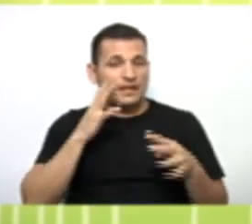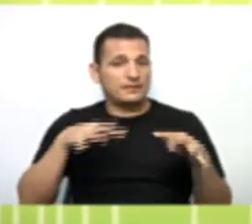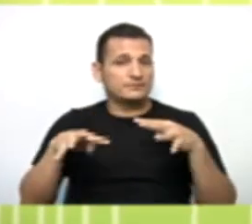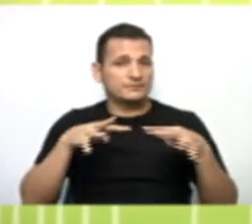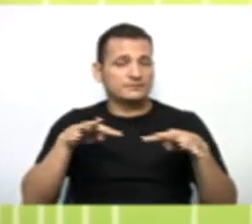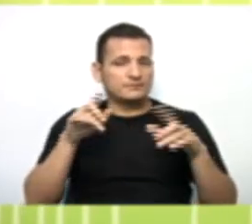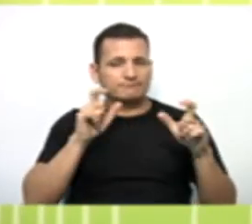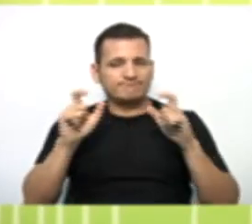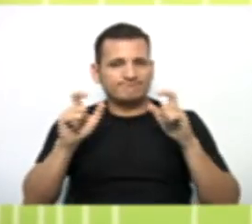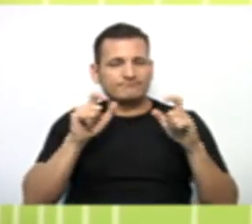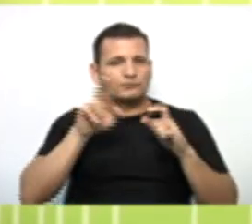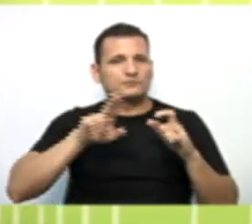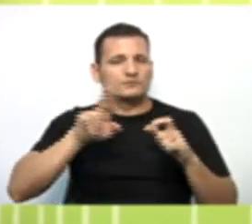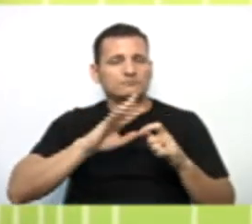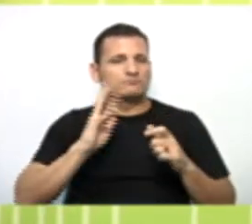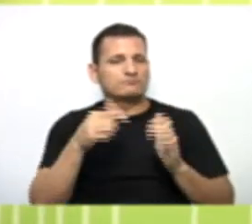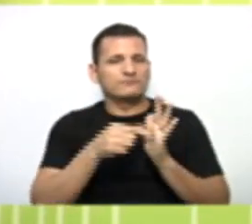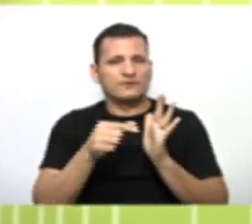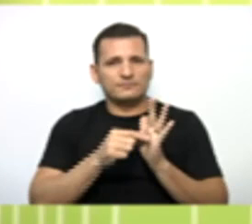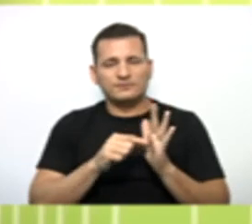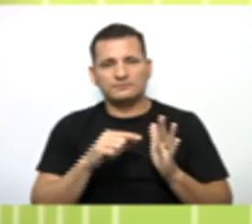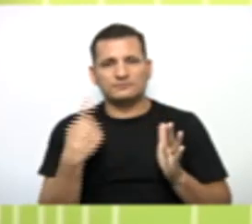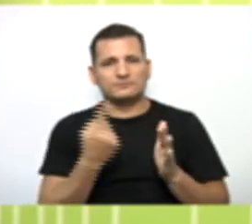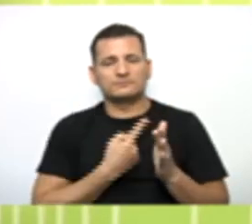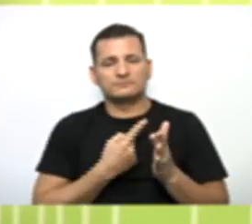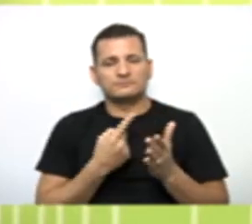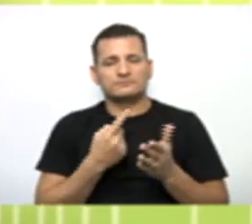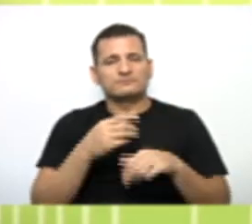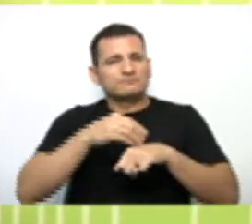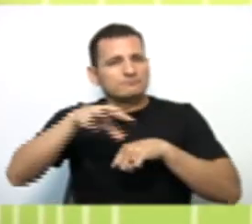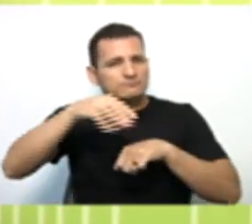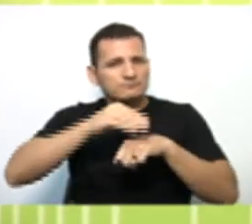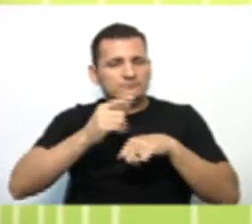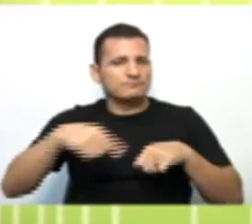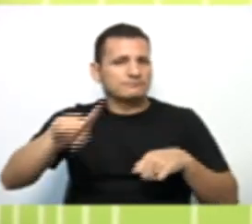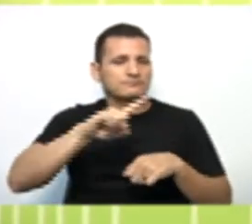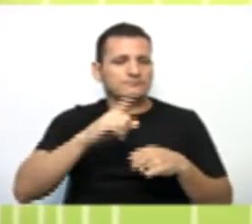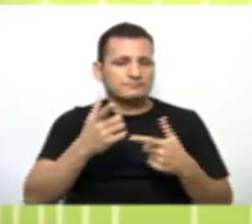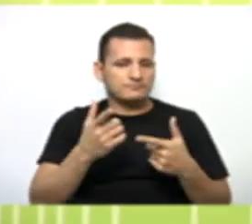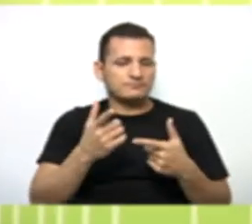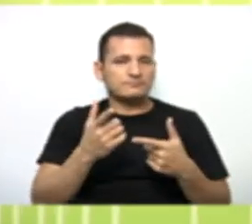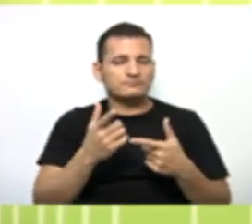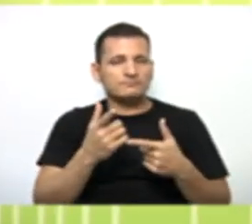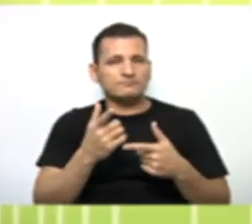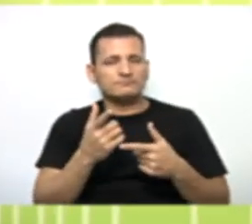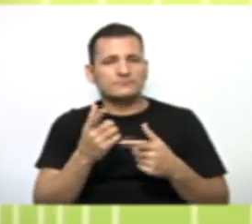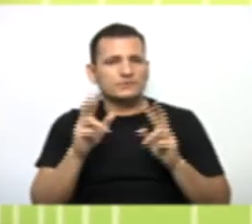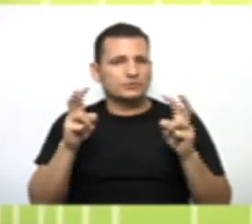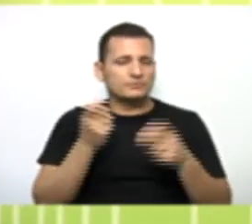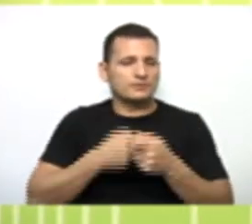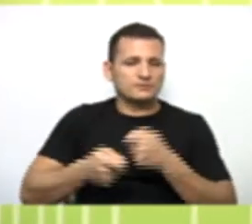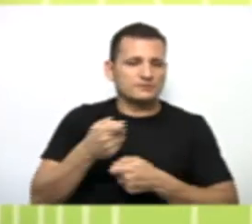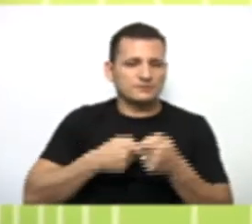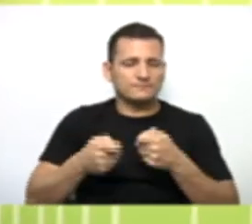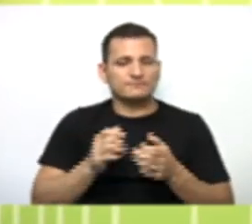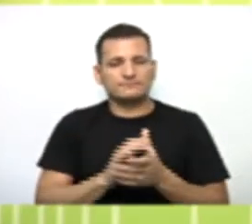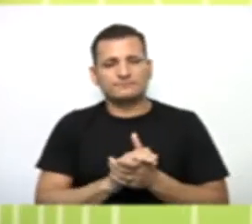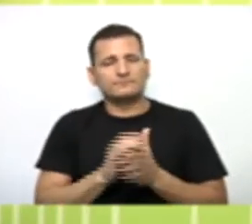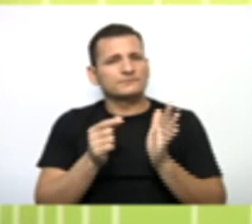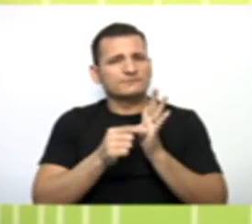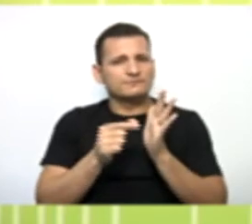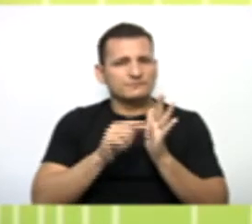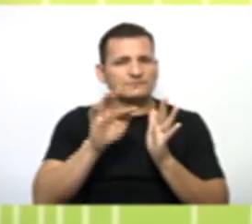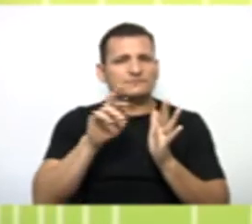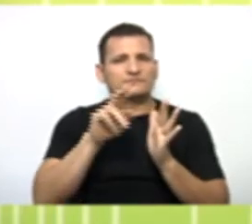usando, claro, todas essas ferramentas que nós estamos disponibilizando para você no que diz respeito à negociação. Por falar em ferramentas, eu